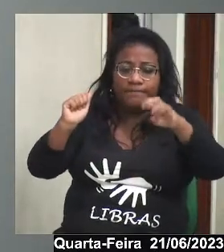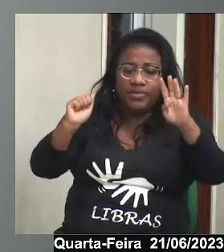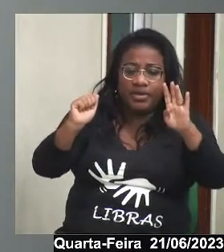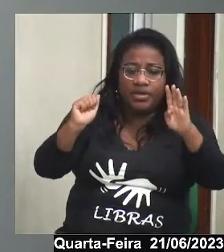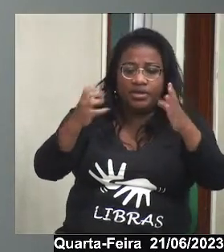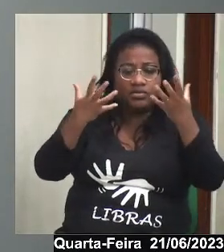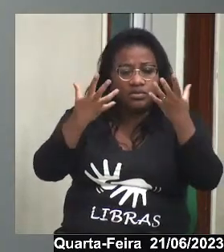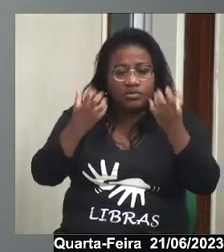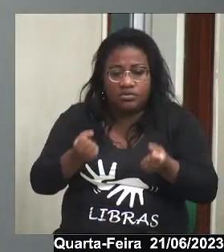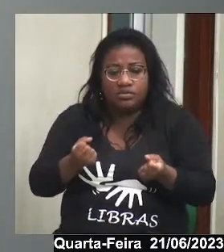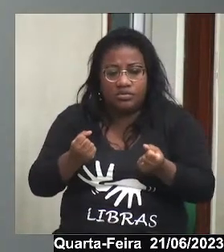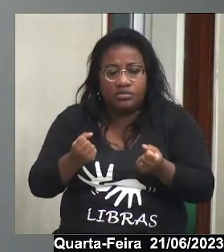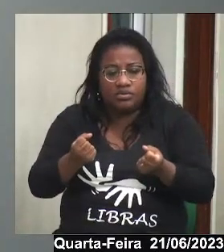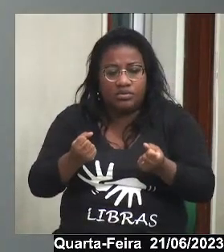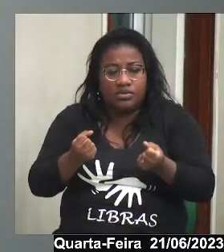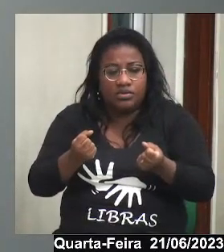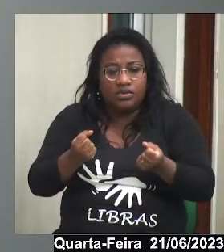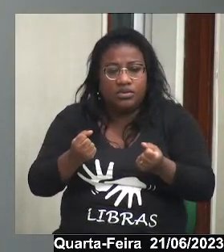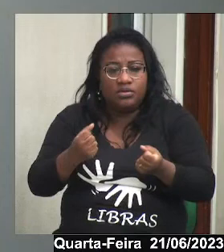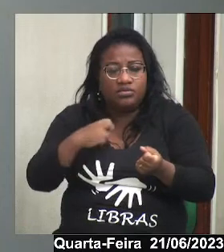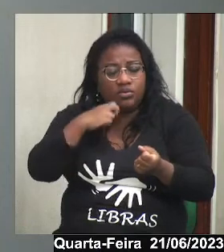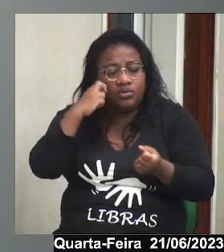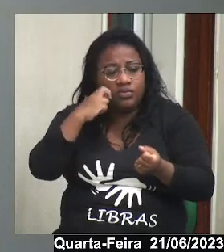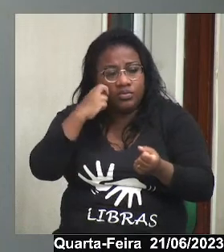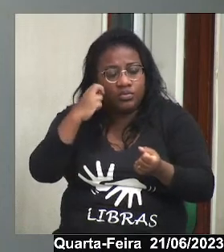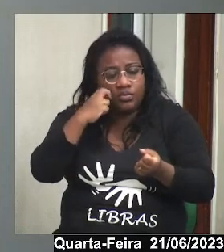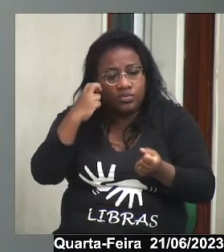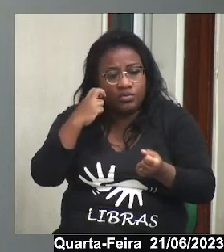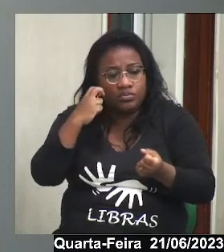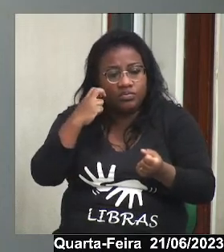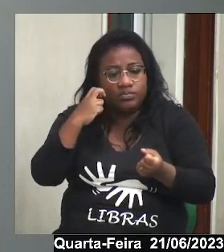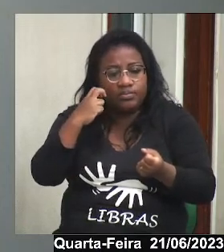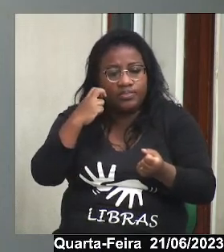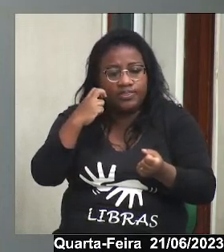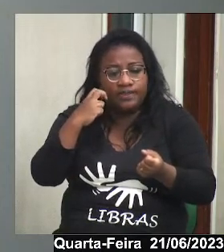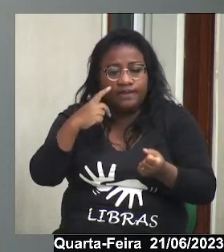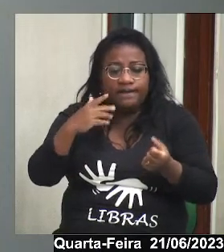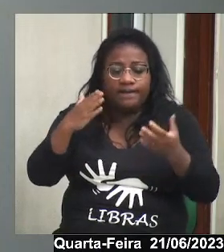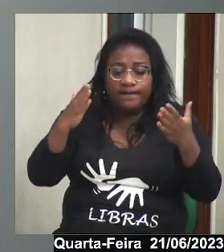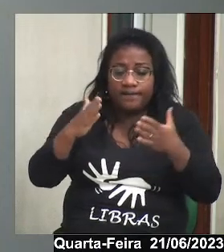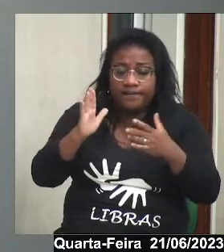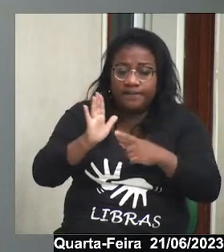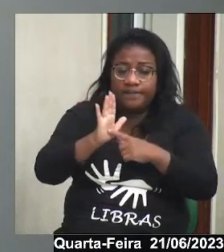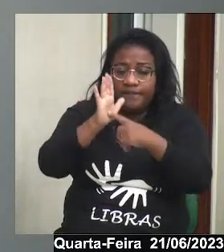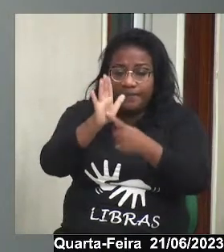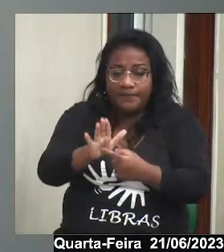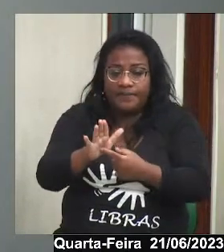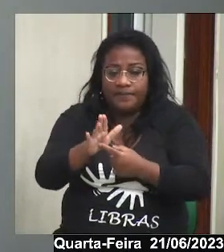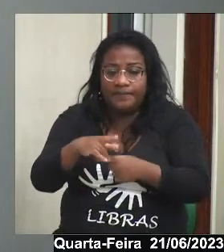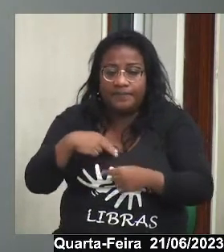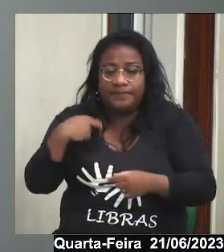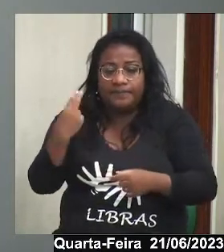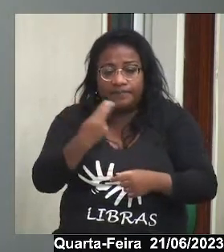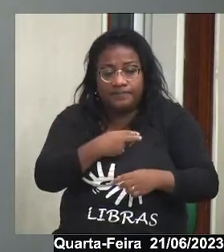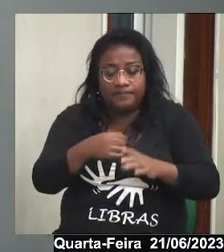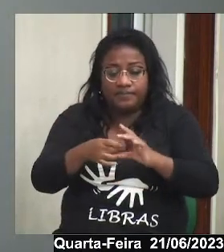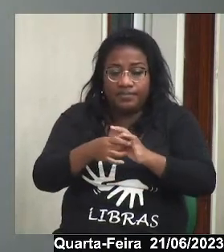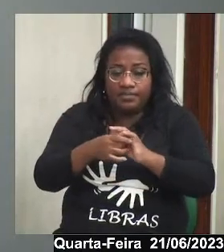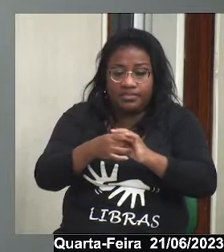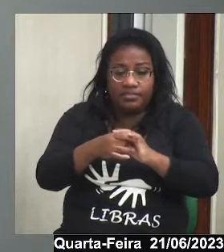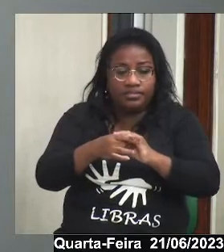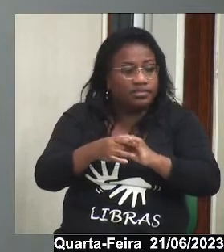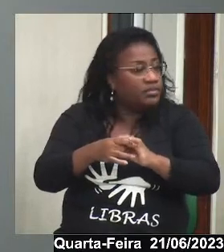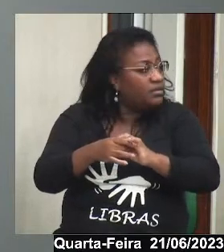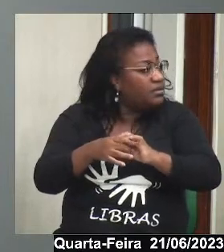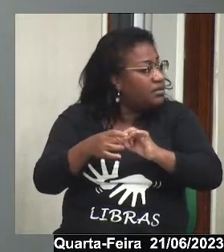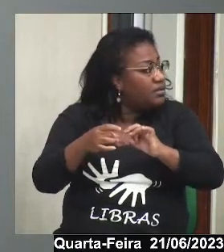não aceito. Não aceito. Isso é uma vergonha. Isso é um exemplo claro de que, se a gente deixar como está,